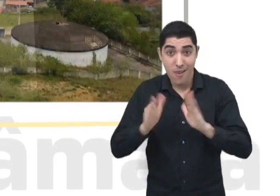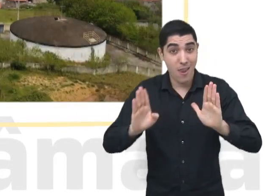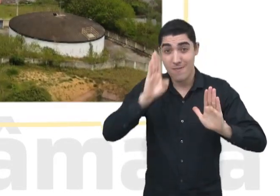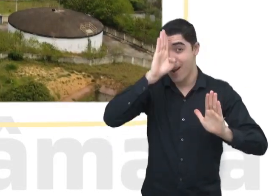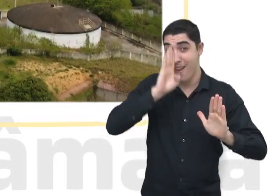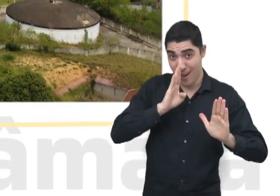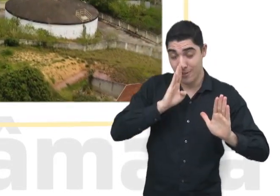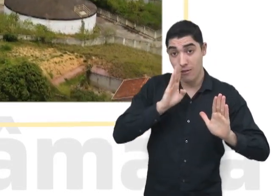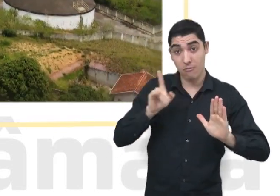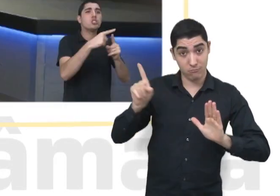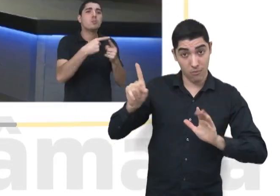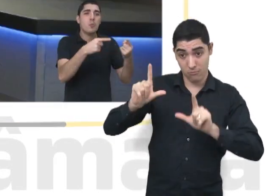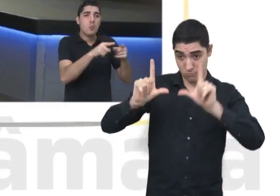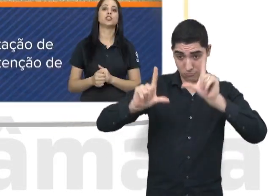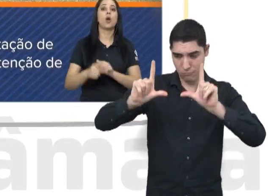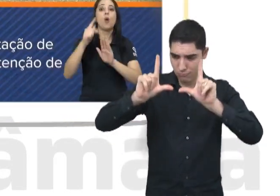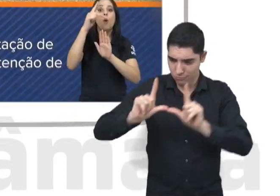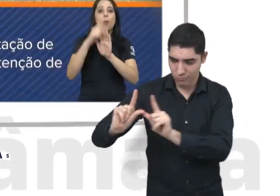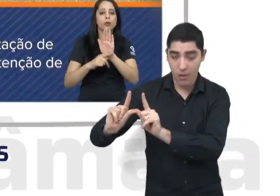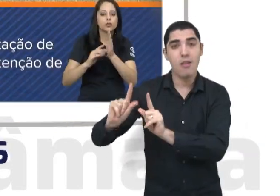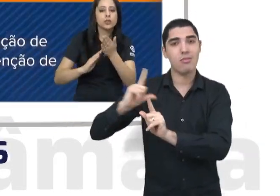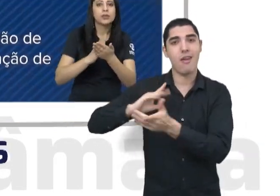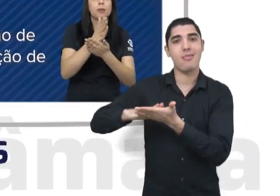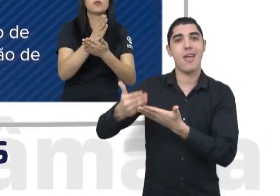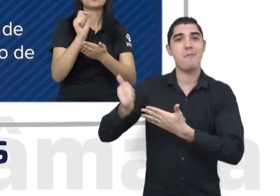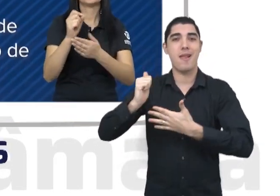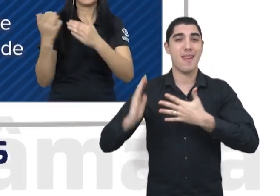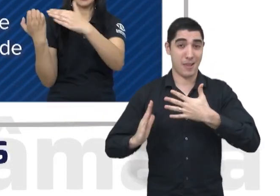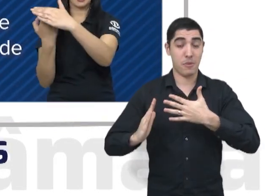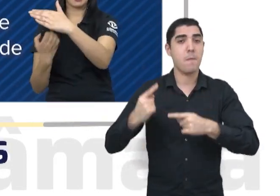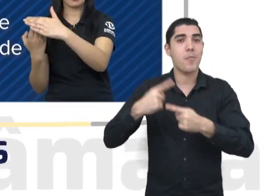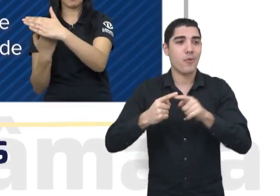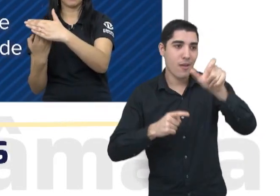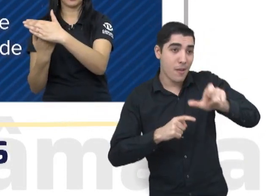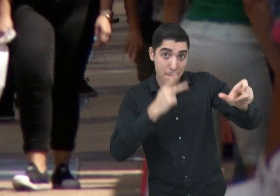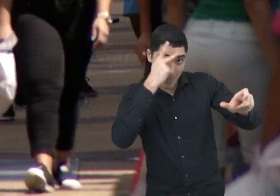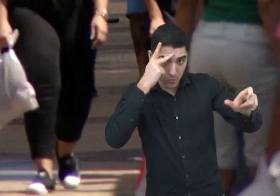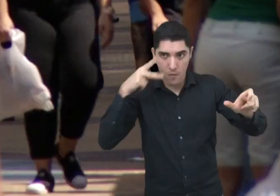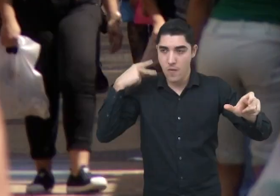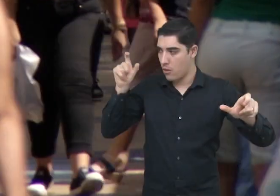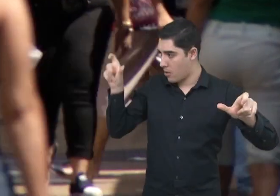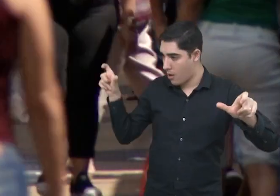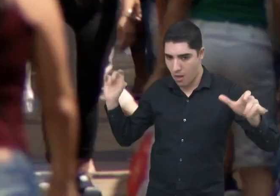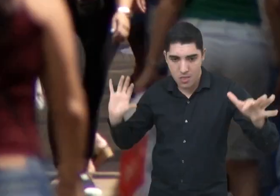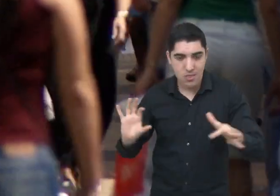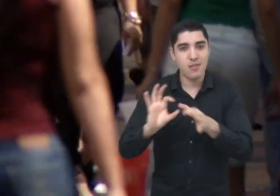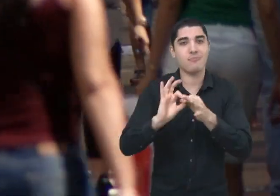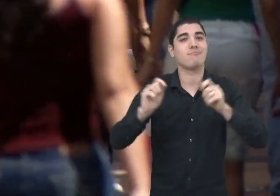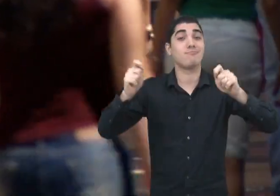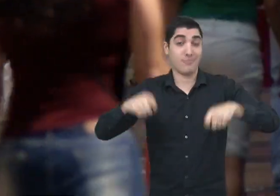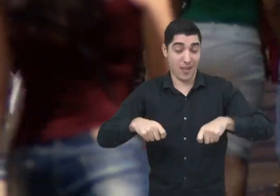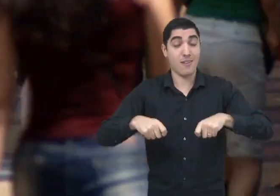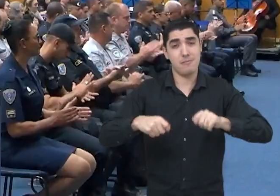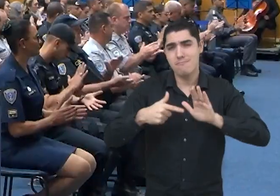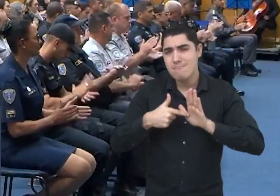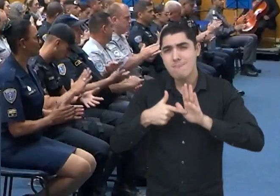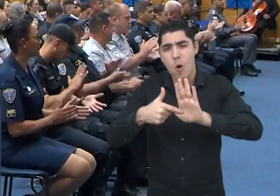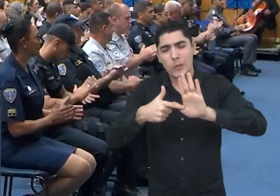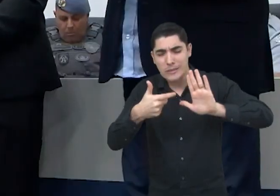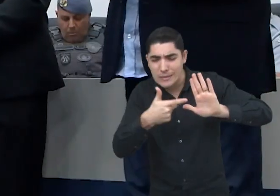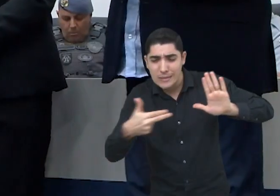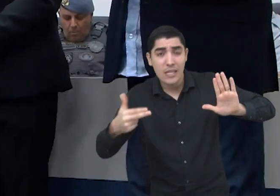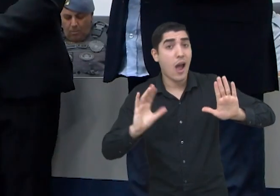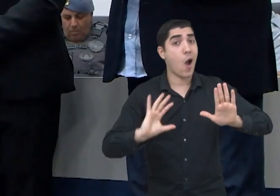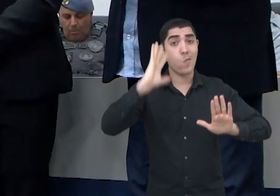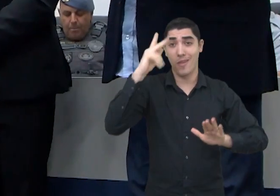aberto. Programas 100% traduzidos em libras, que aproximam os cidadãos do trabalho dos vereadores e apresenta tudo o